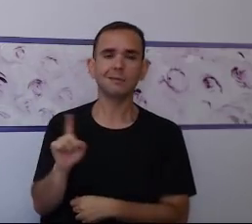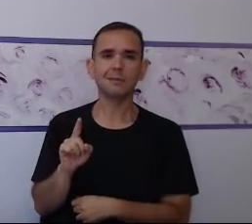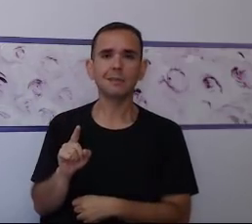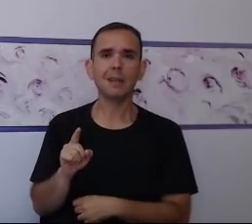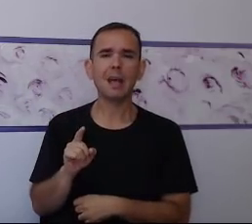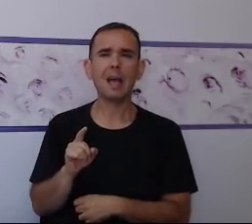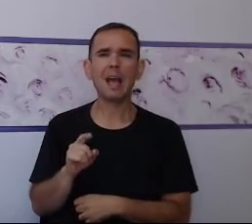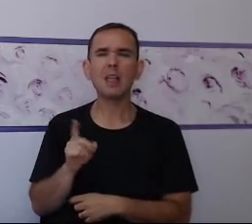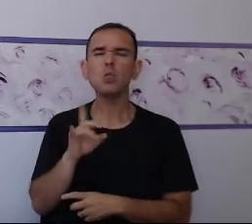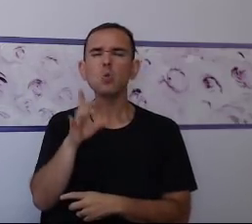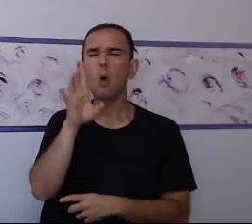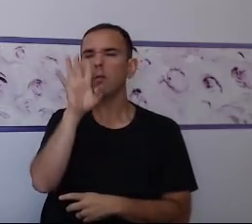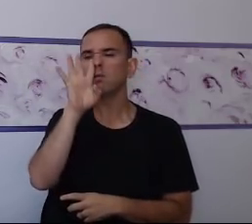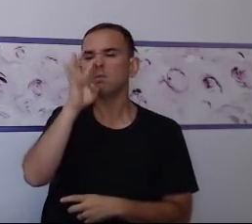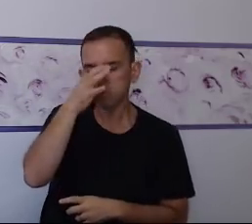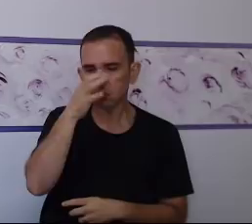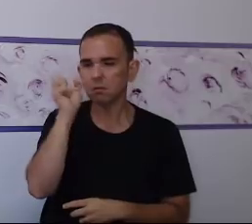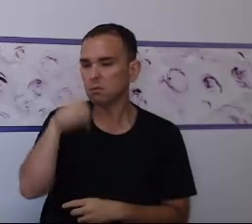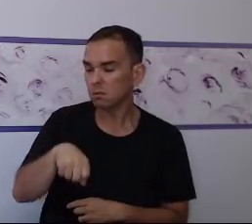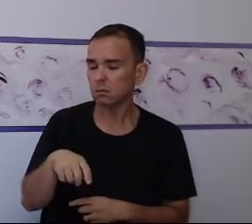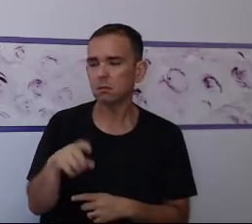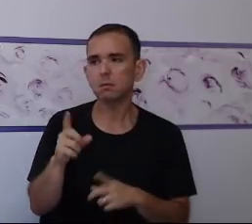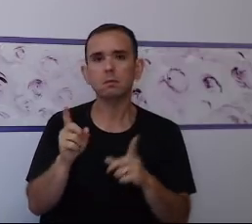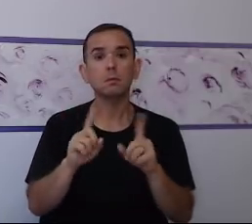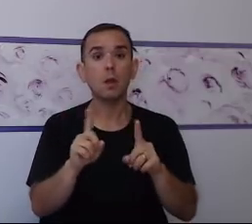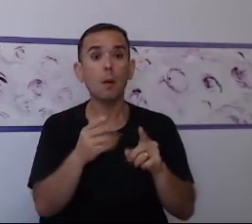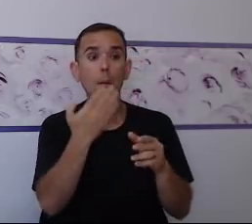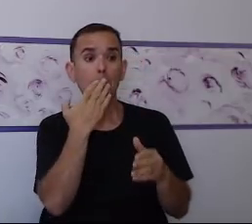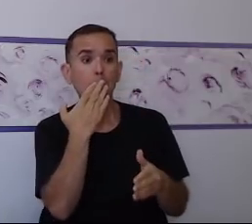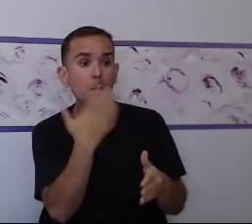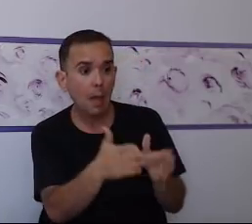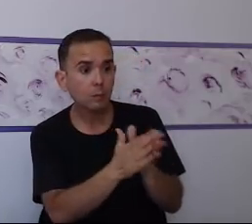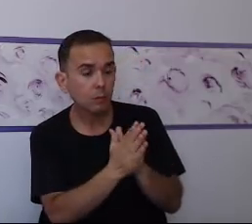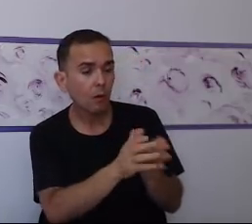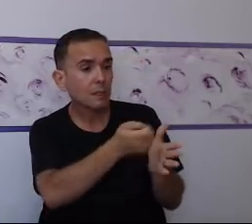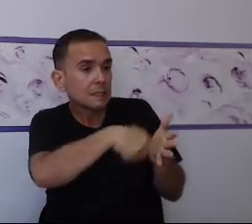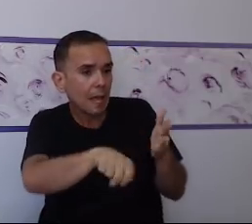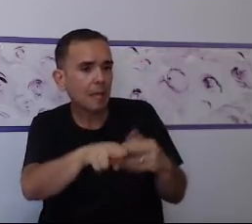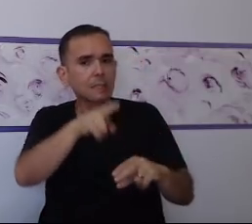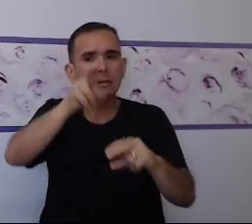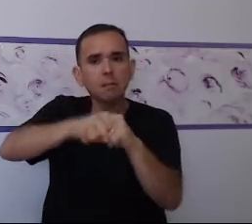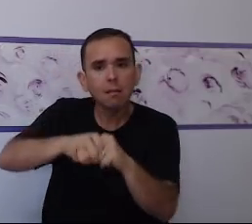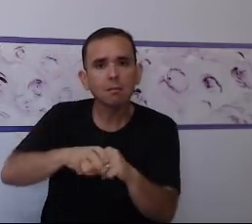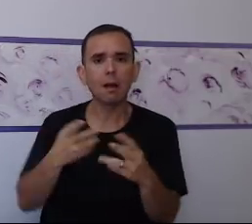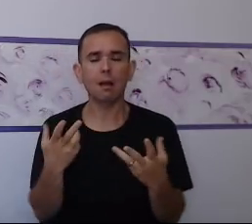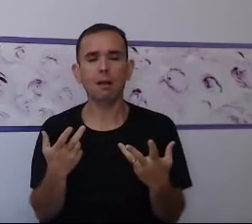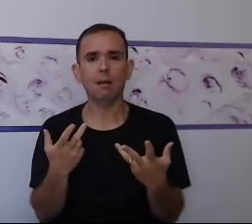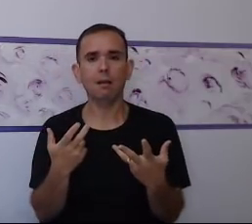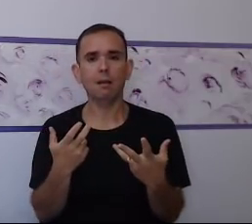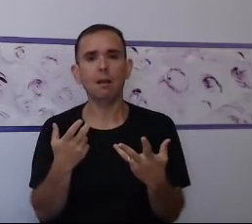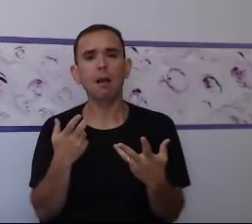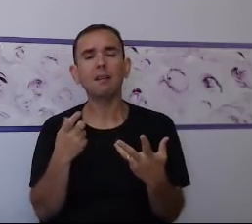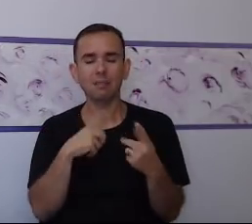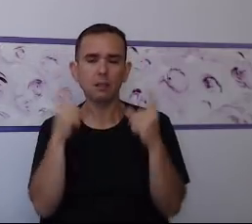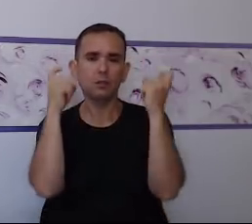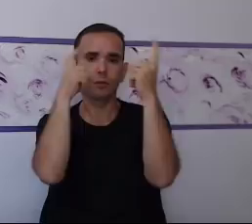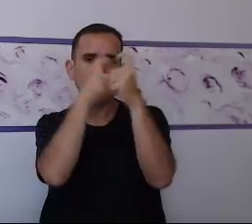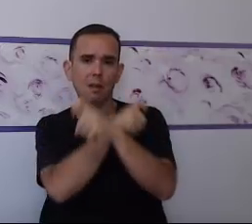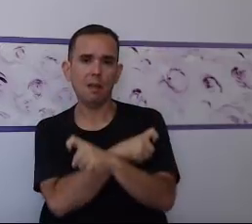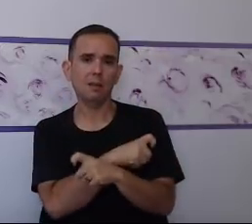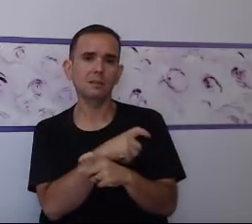não obedece o nosso comando. Muitas vezes a gente pede para escrever, pede para sentar, pede... Ele tem dificuldade,